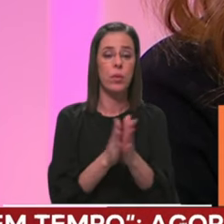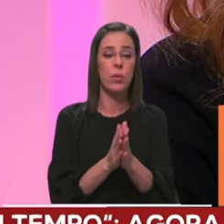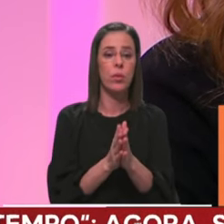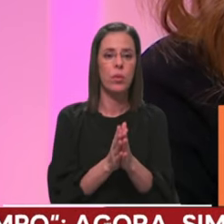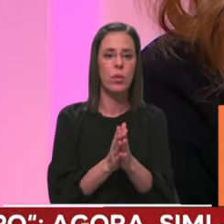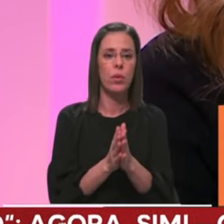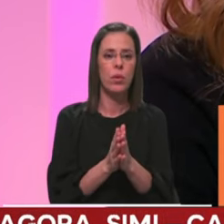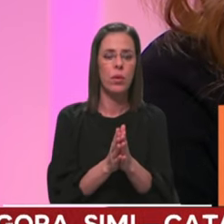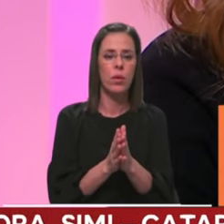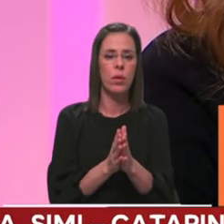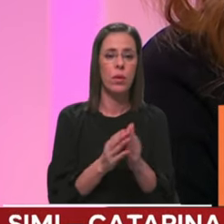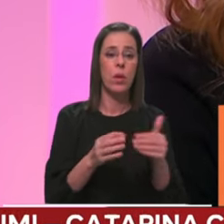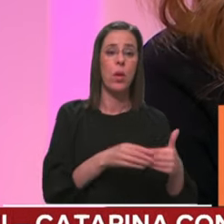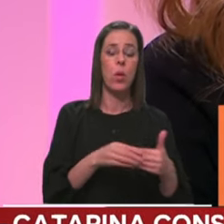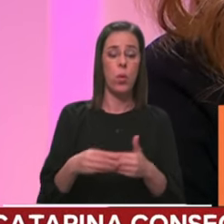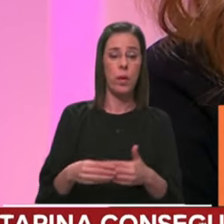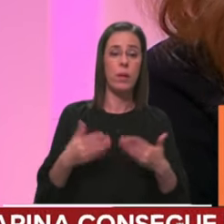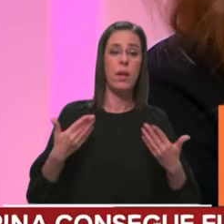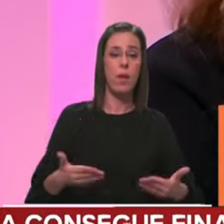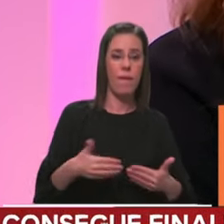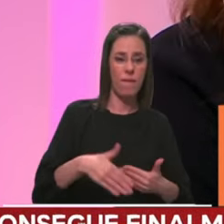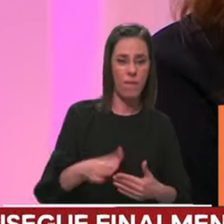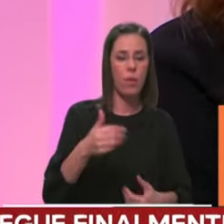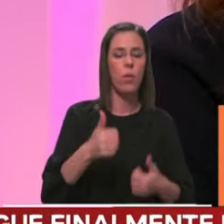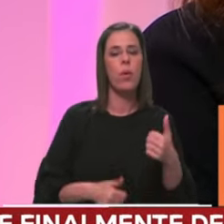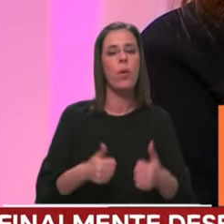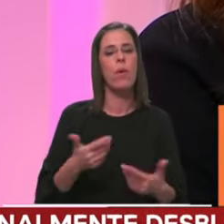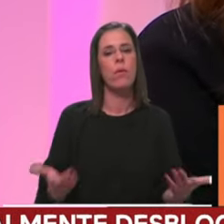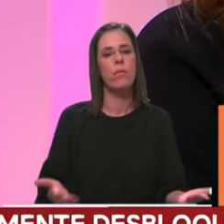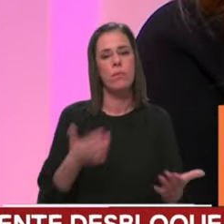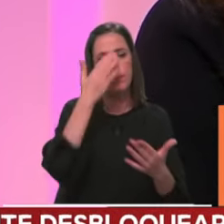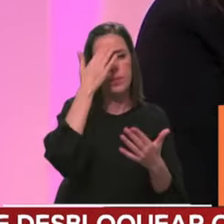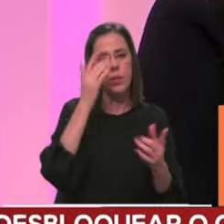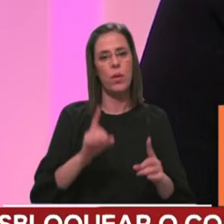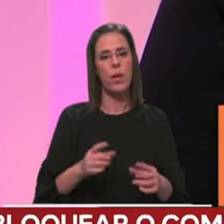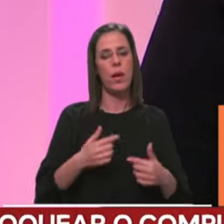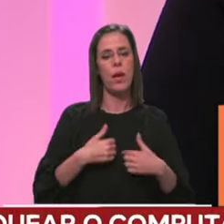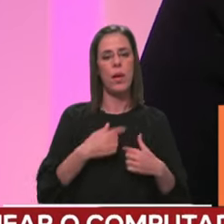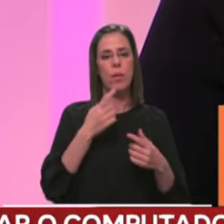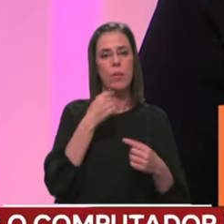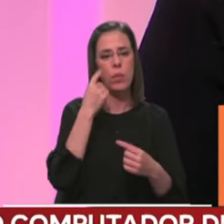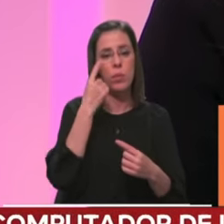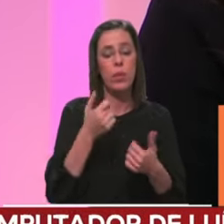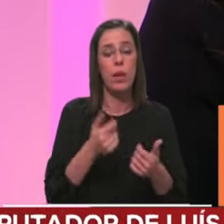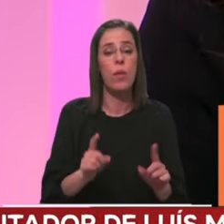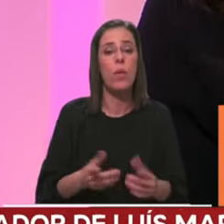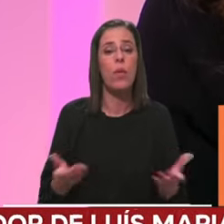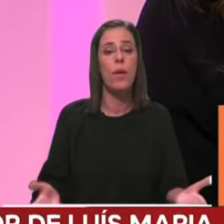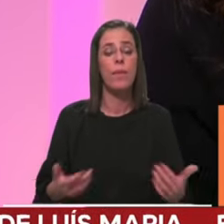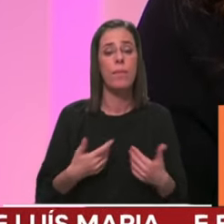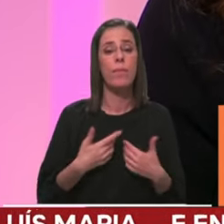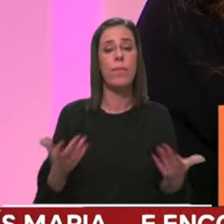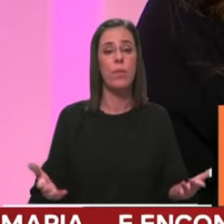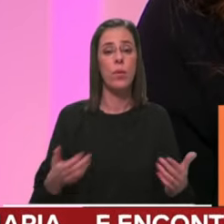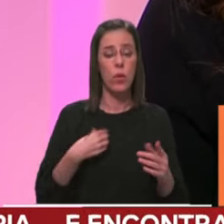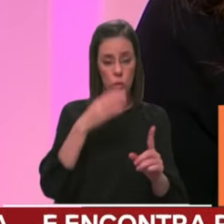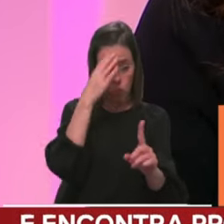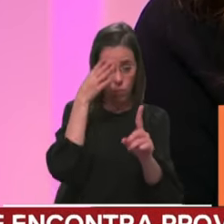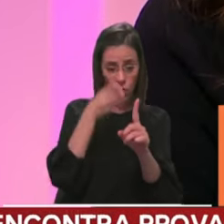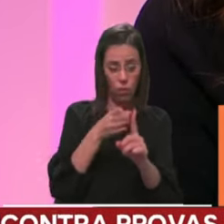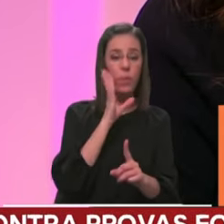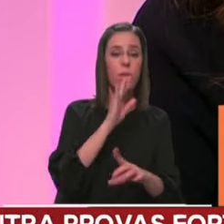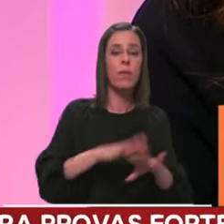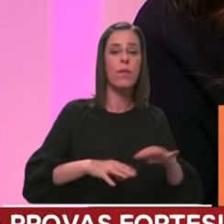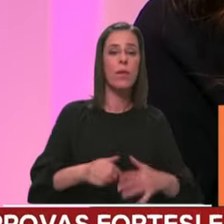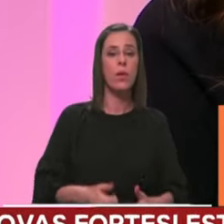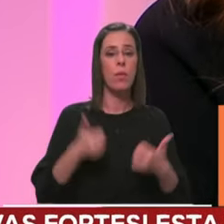os os líderes que vão agora concorrer não não acho que que que a minha tenha sido especialmente boa eu eu eu lá está eu só me foco em em tentar